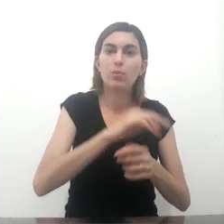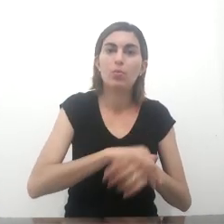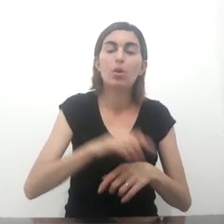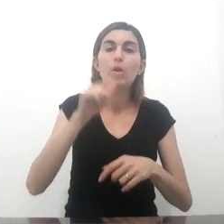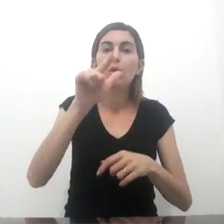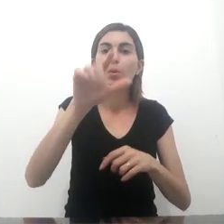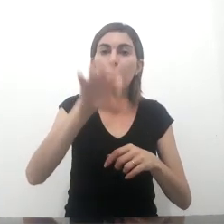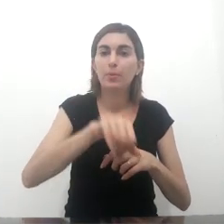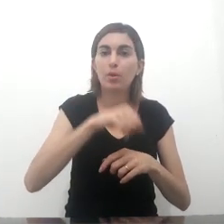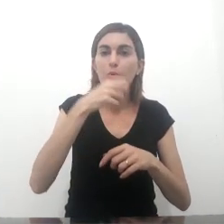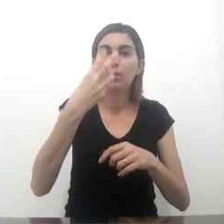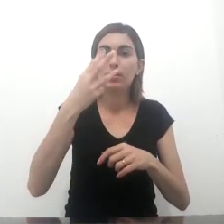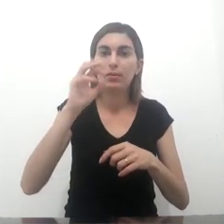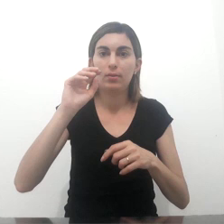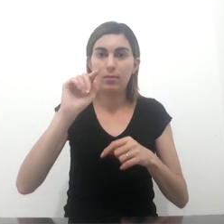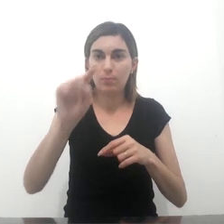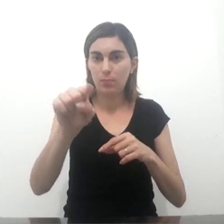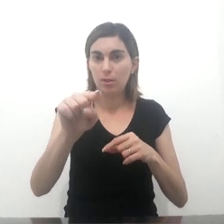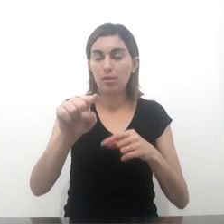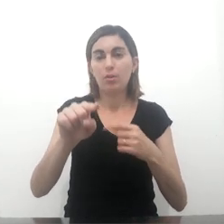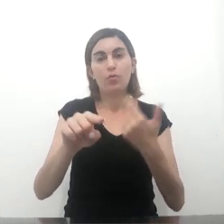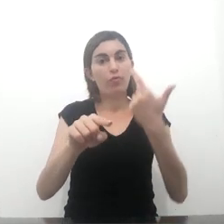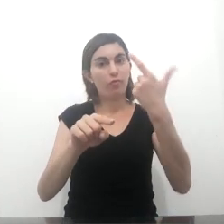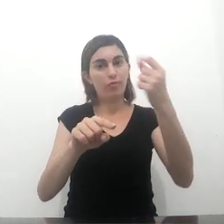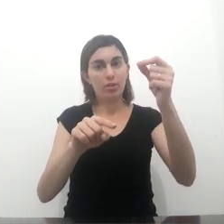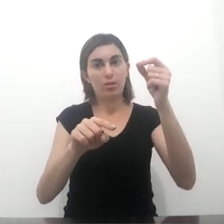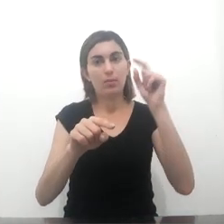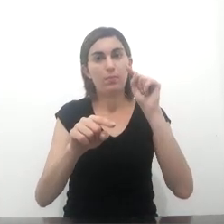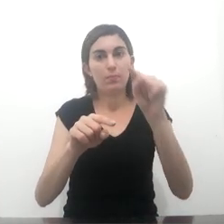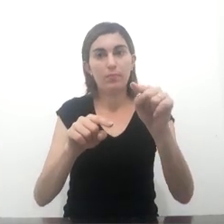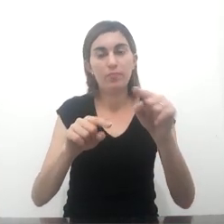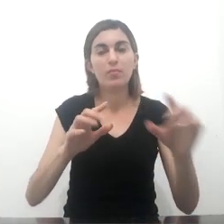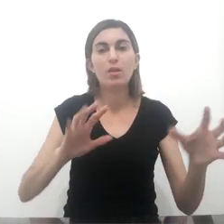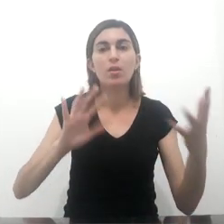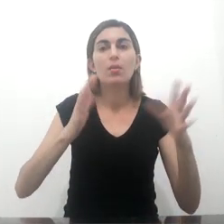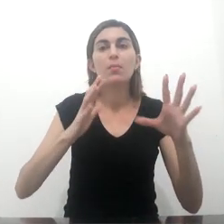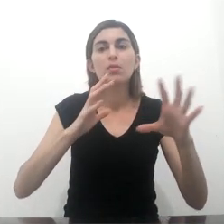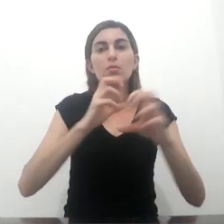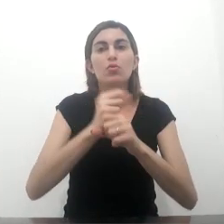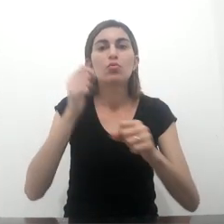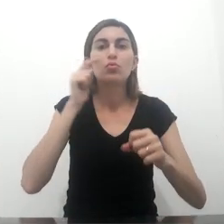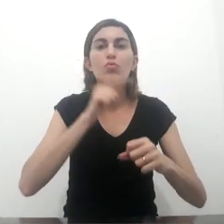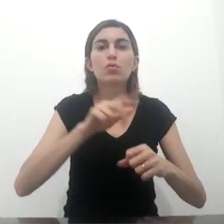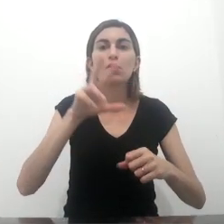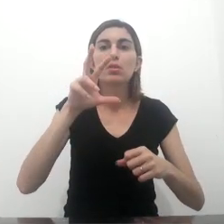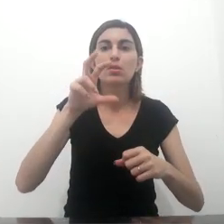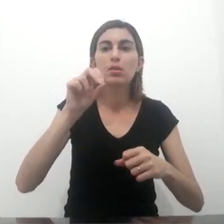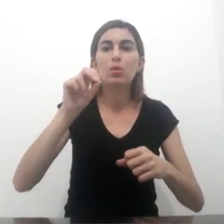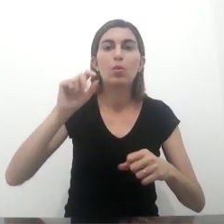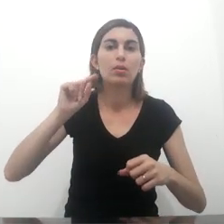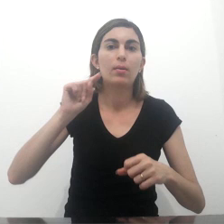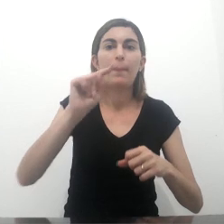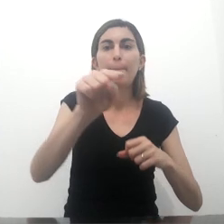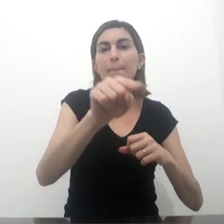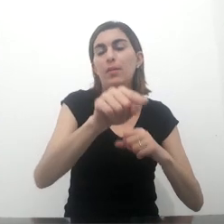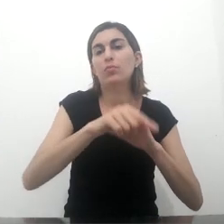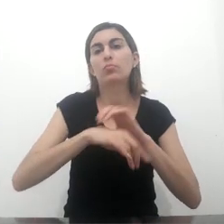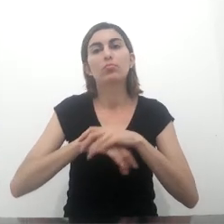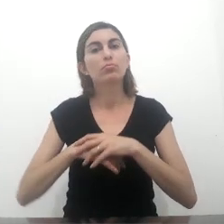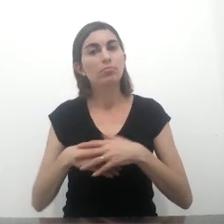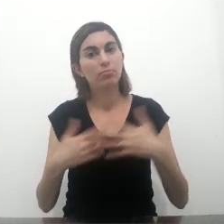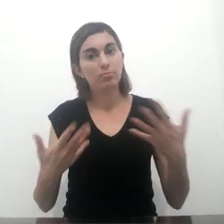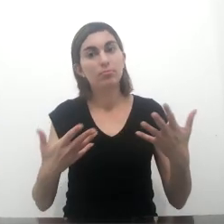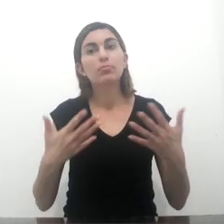mil. Então ele pegou 30 mil nessa operação e 20 mil na outra. Vamos dizer assim que ele teve um lucro de